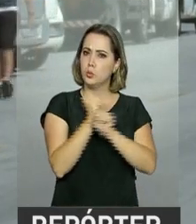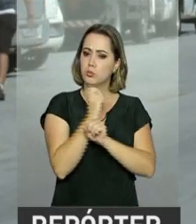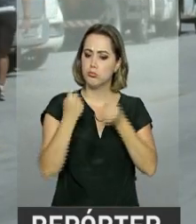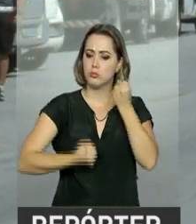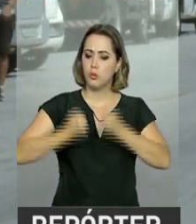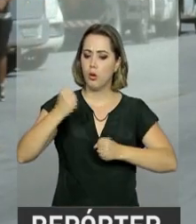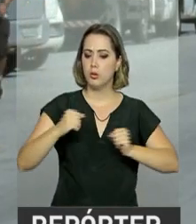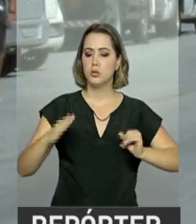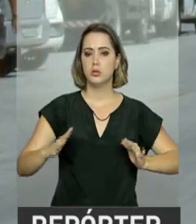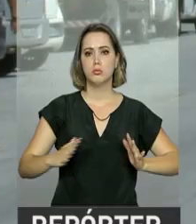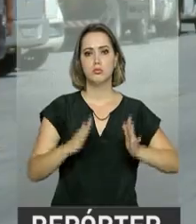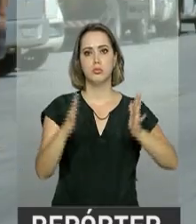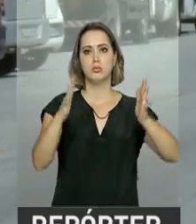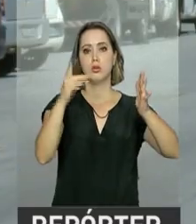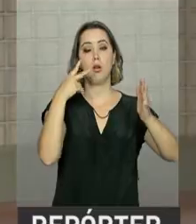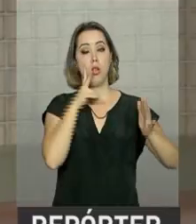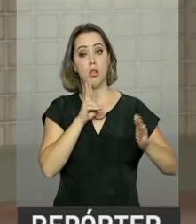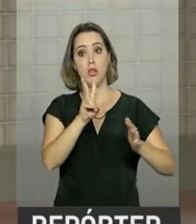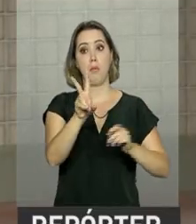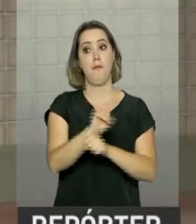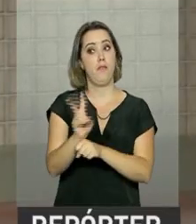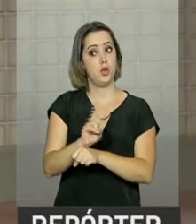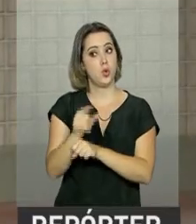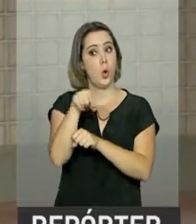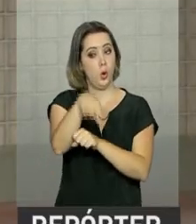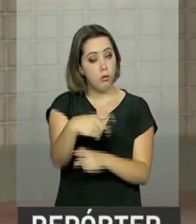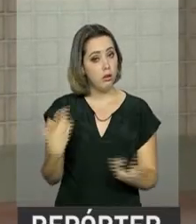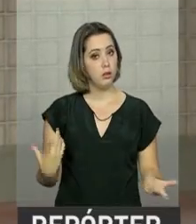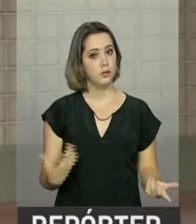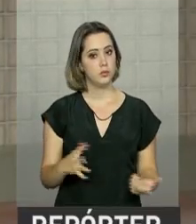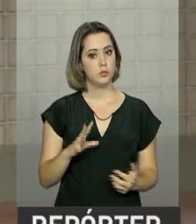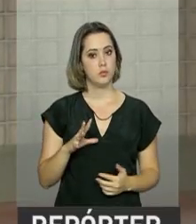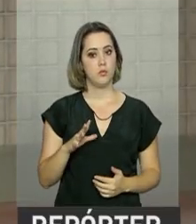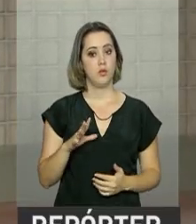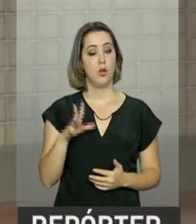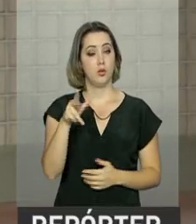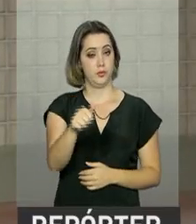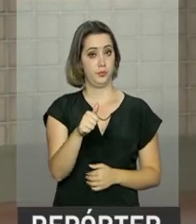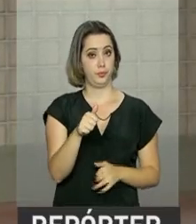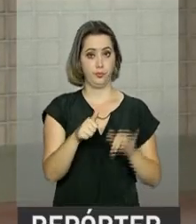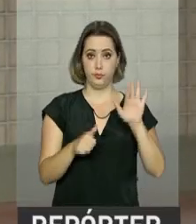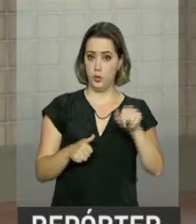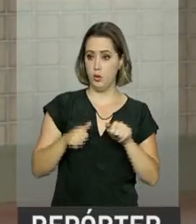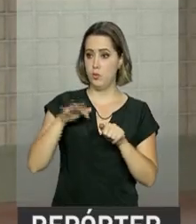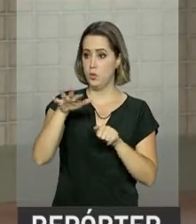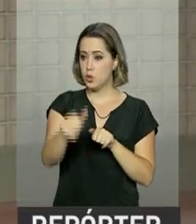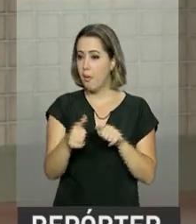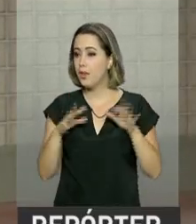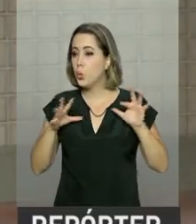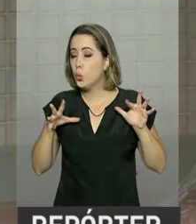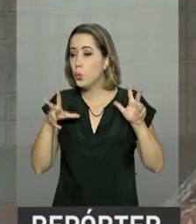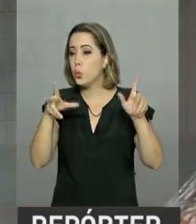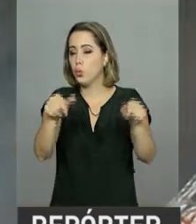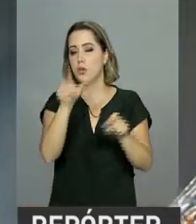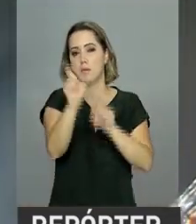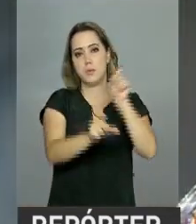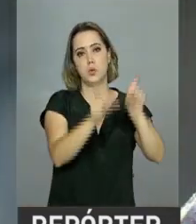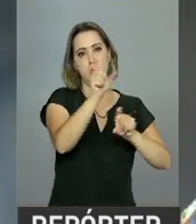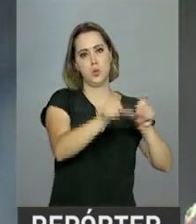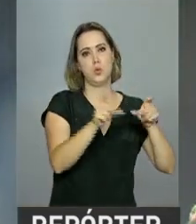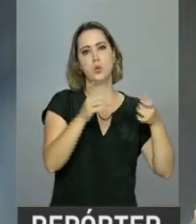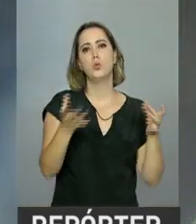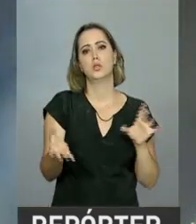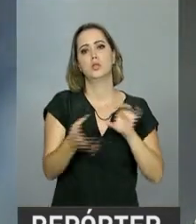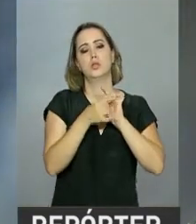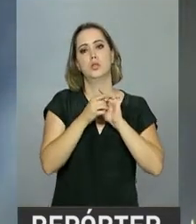quer fazer uma vistoria desses veículos nós vamos chamar todos os componentes das pessoas podem estar envolvidas as escolas